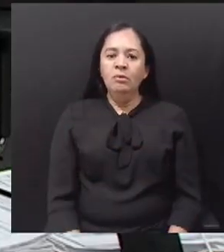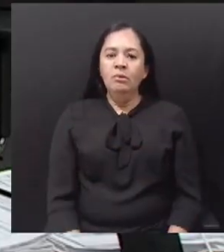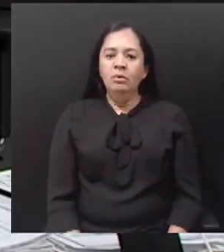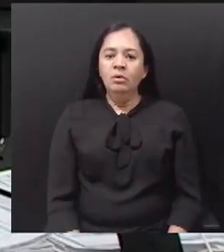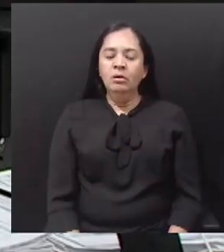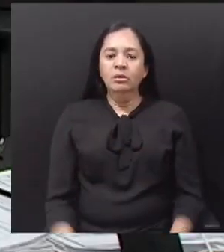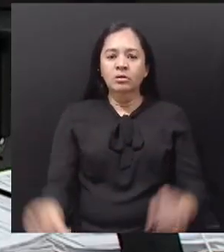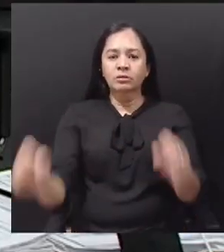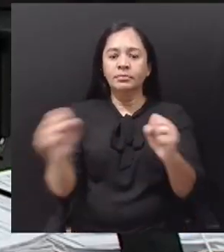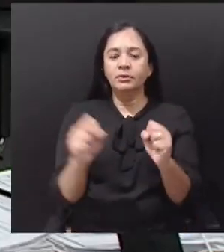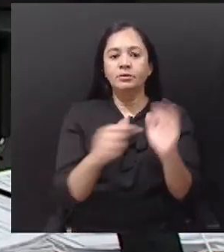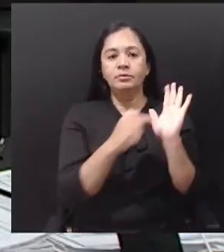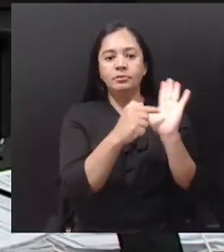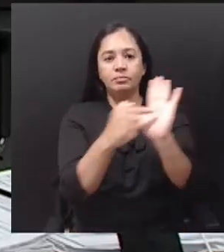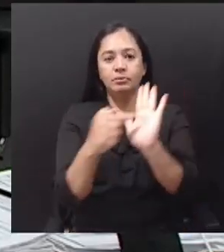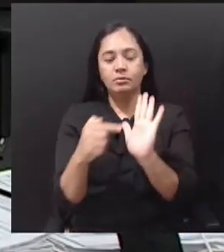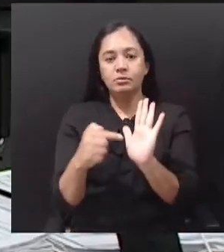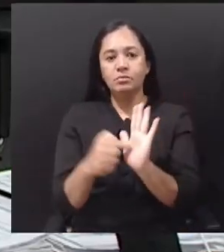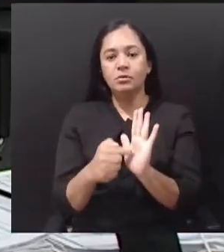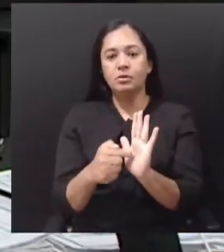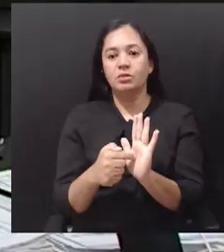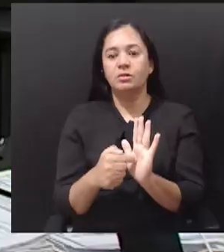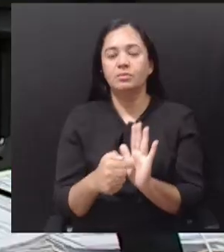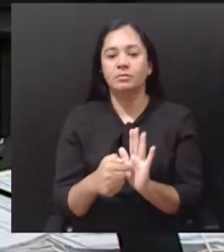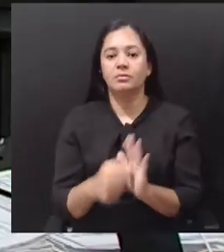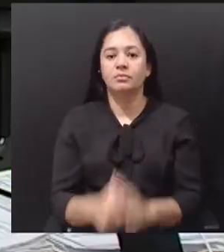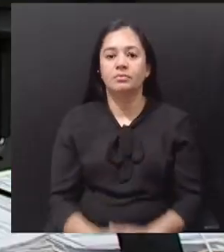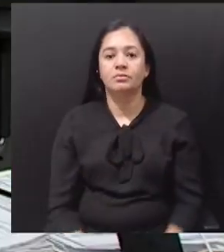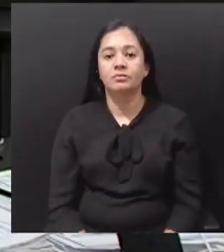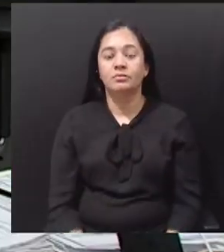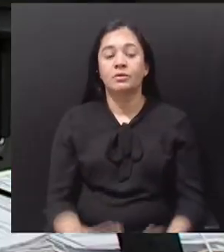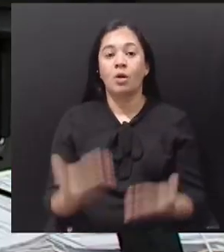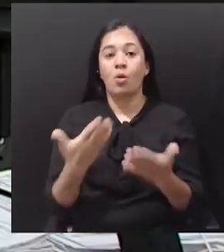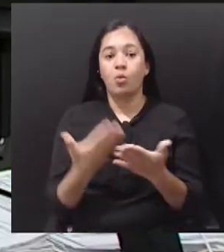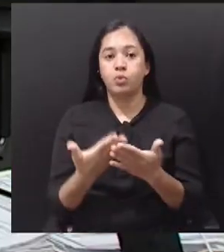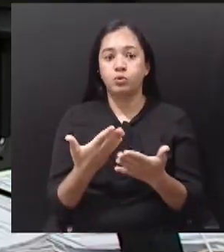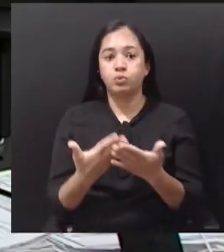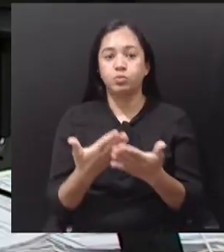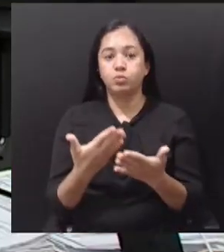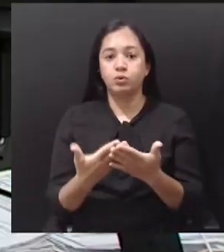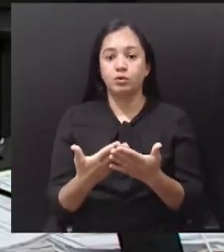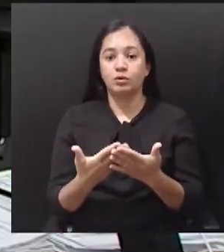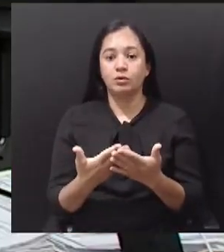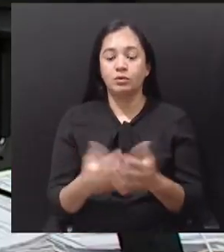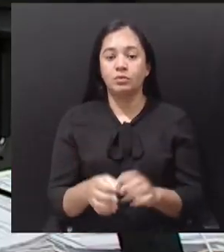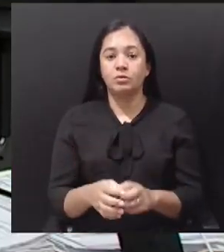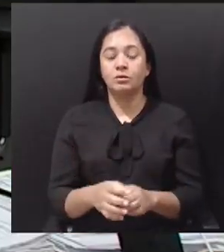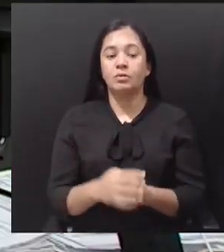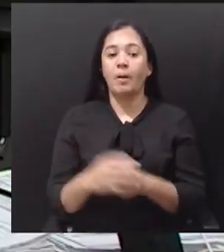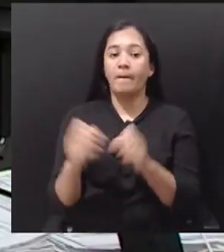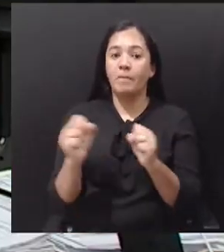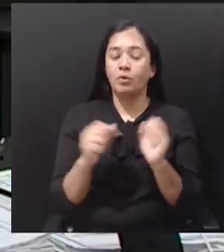revelar o estudo, né, nesse mundo atômico pode revelar